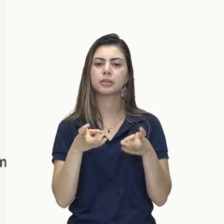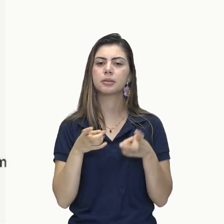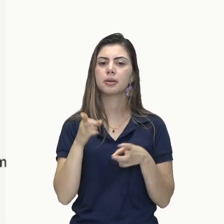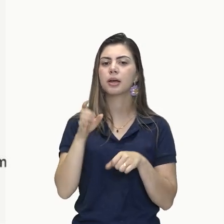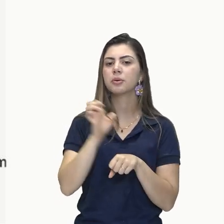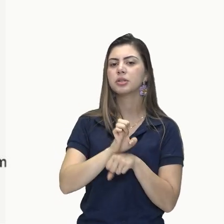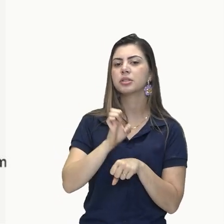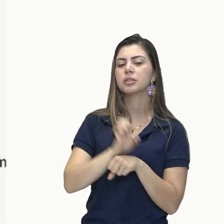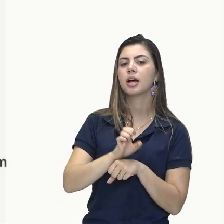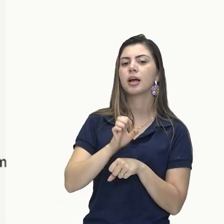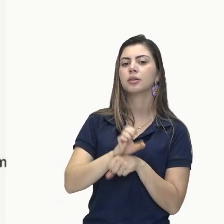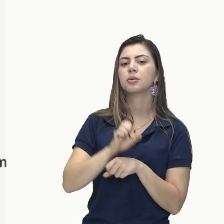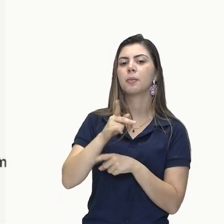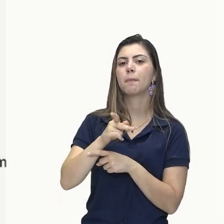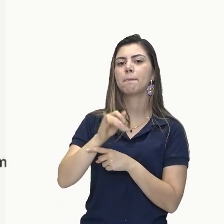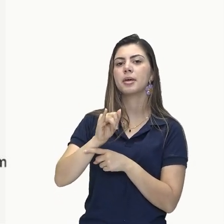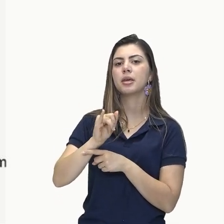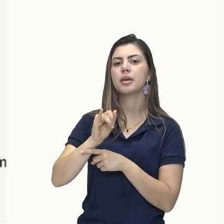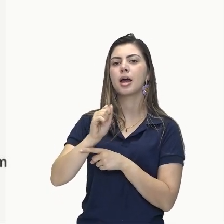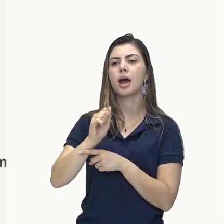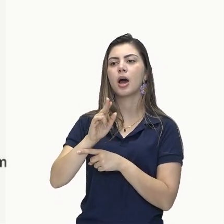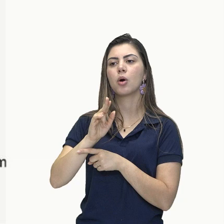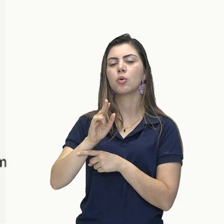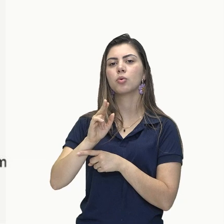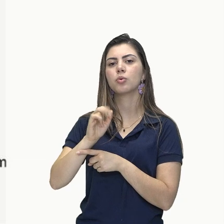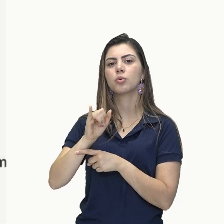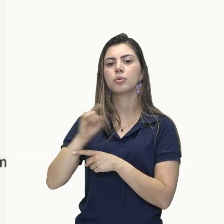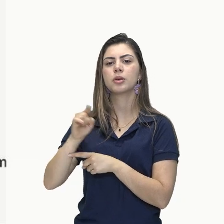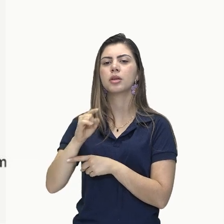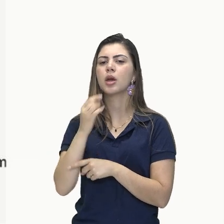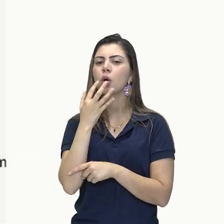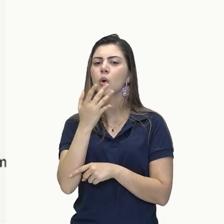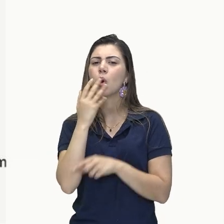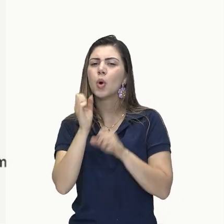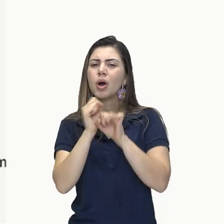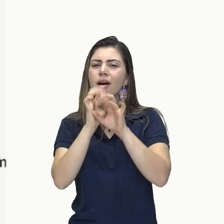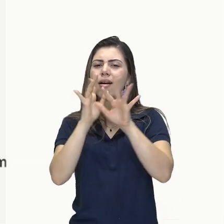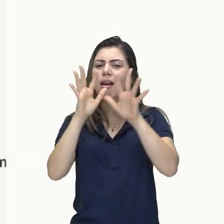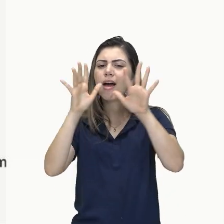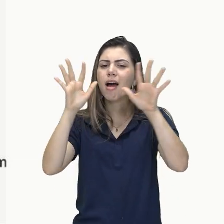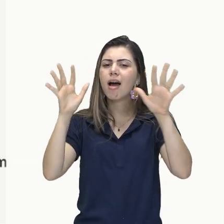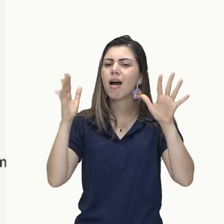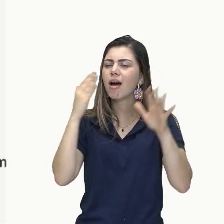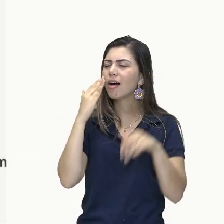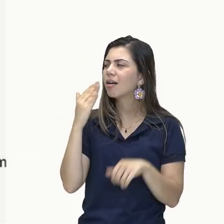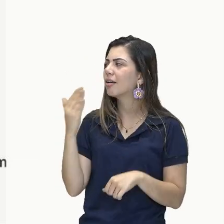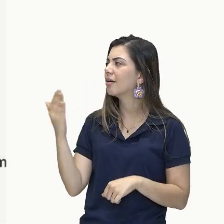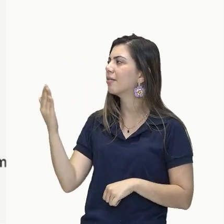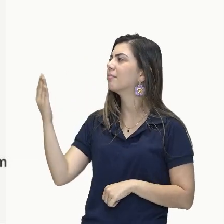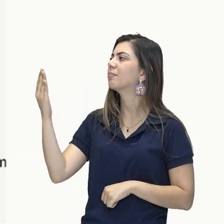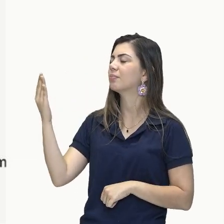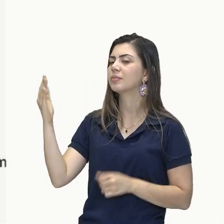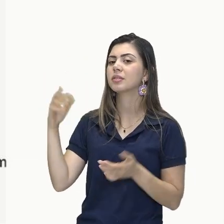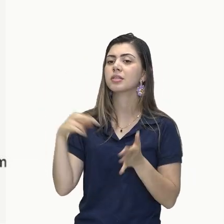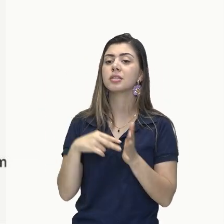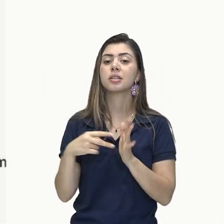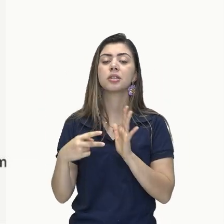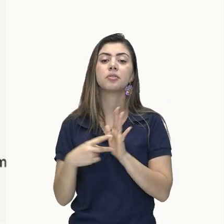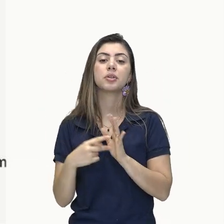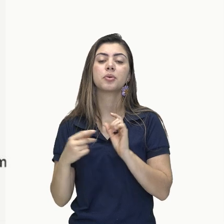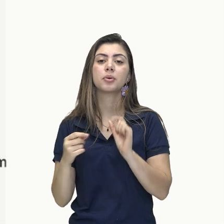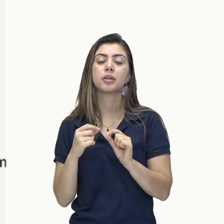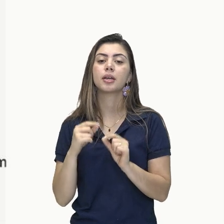num tom de roxo bem clarinho. Isso quer dizer que ele está aqui no